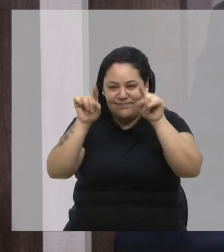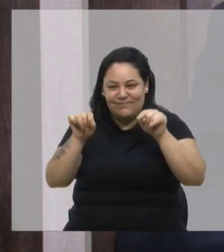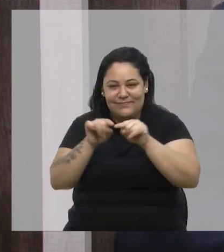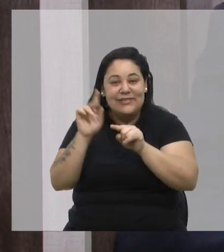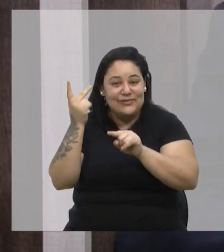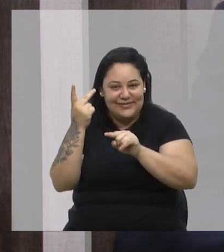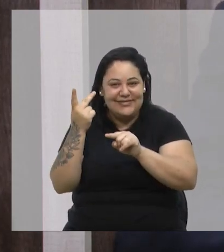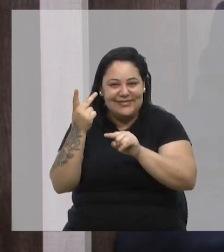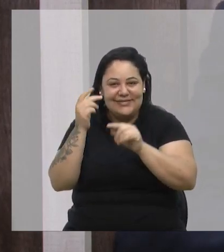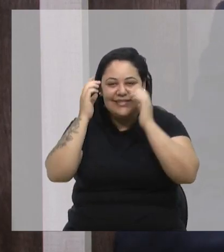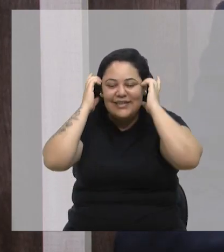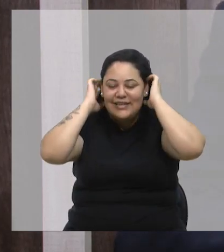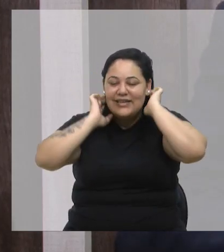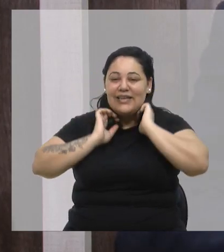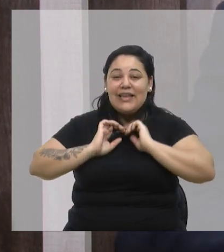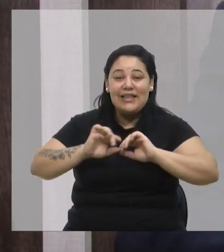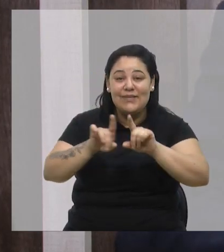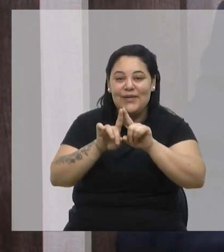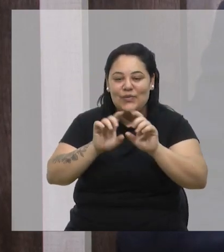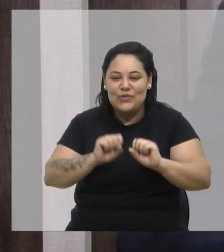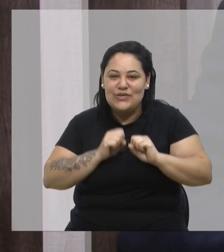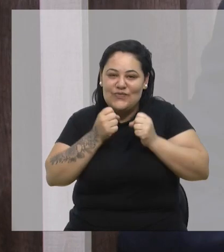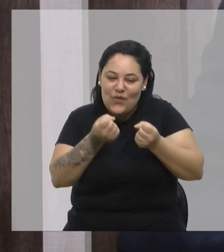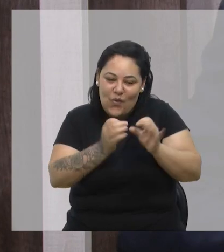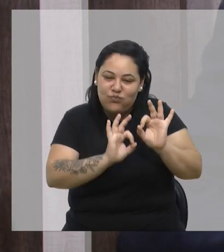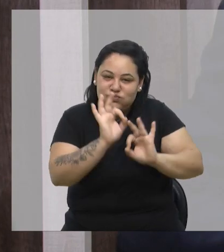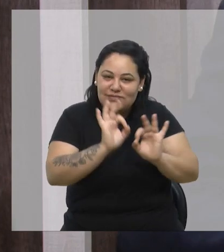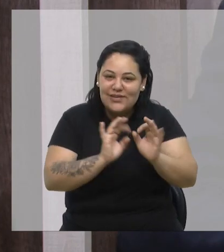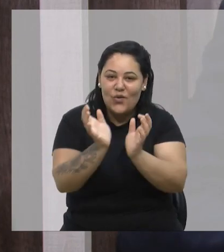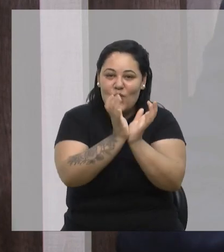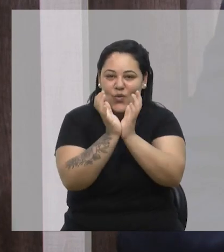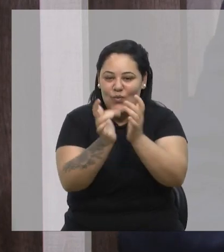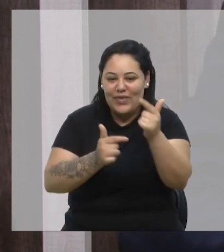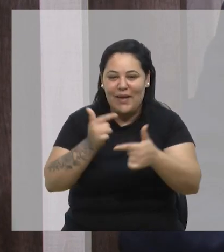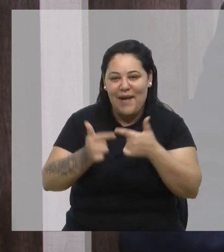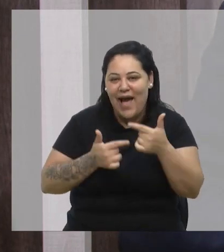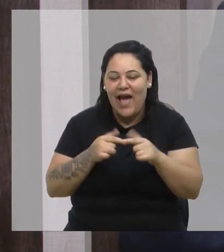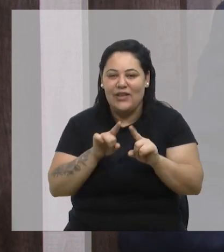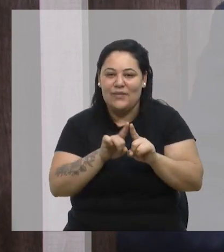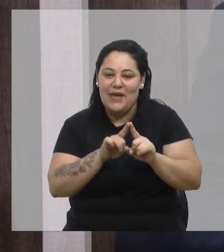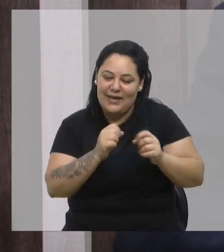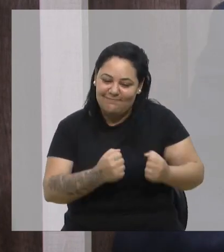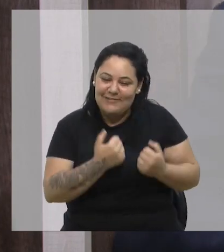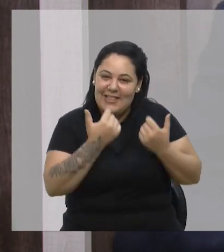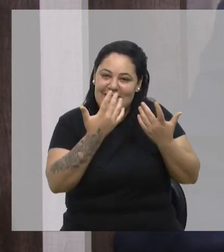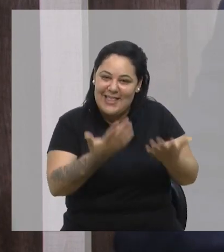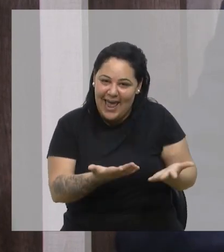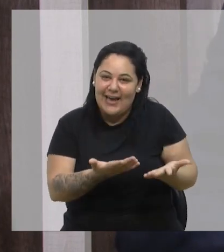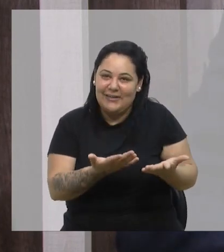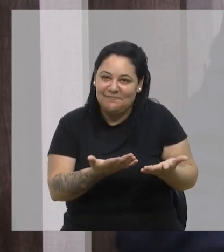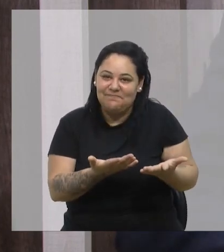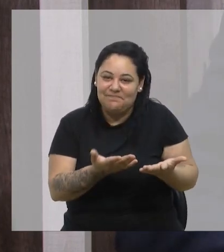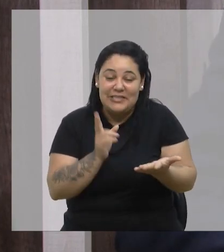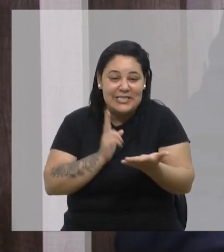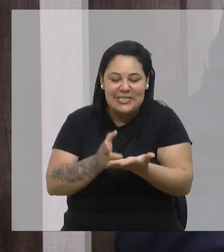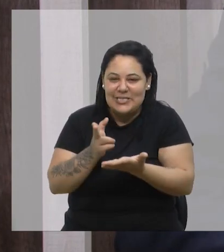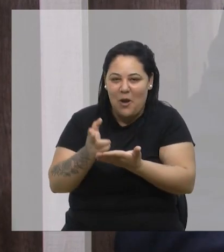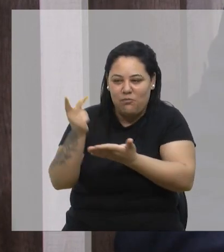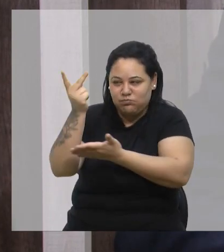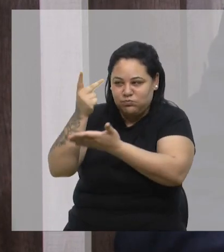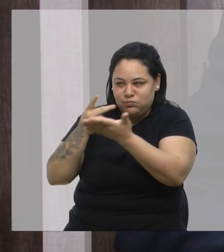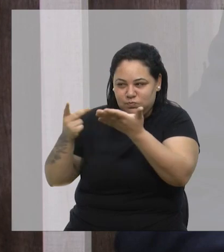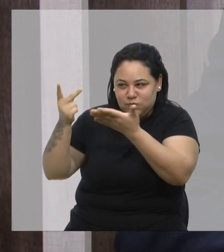um esforço de vocês, na medida de uma organização, de um grupo de trabalho que entrega periodicamente edições